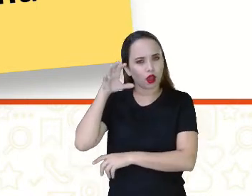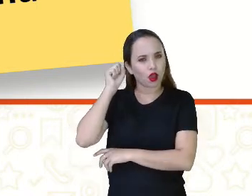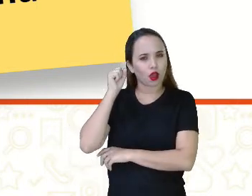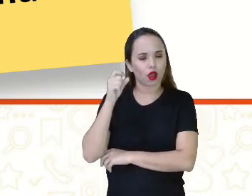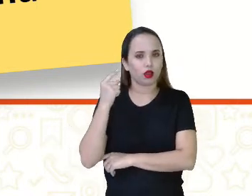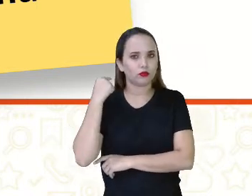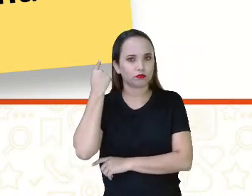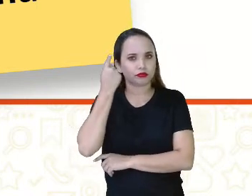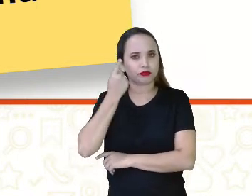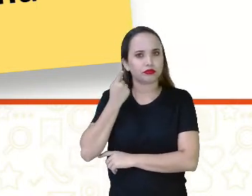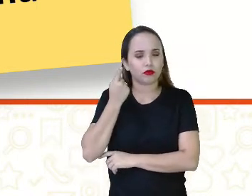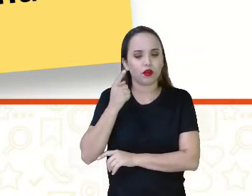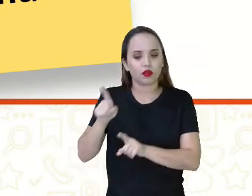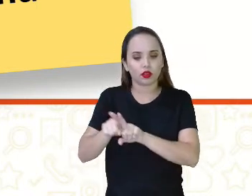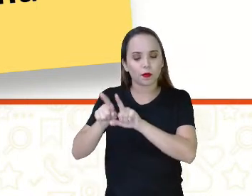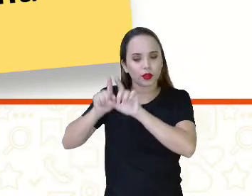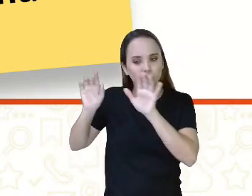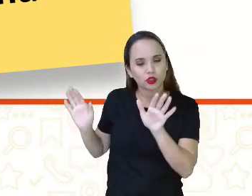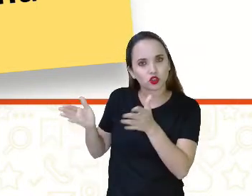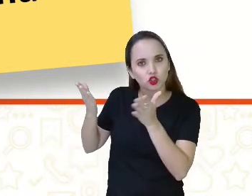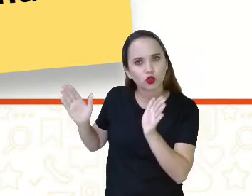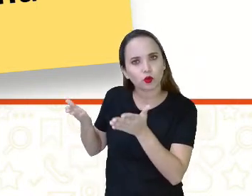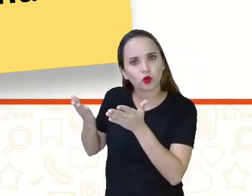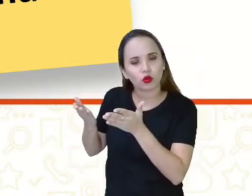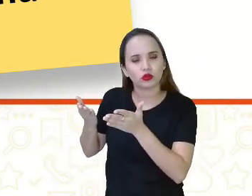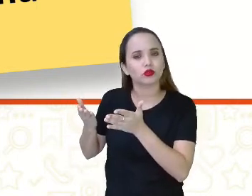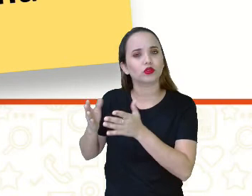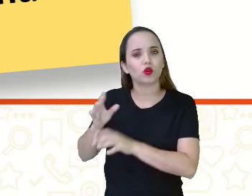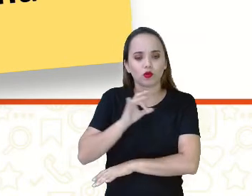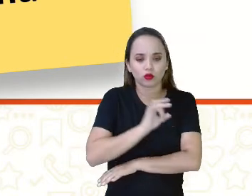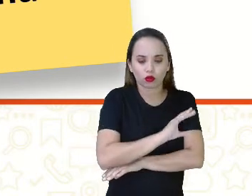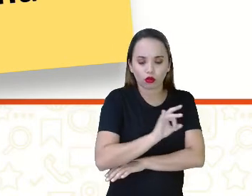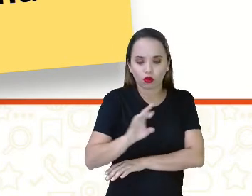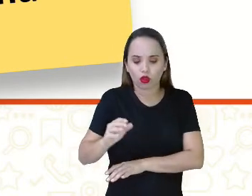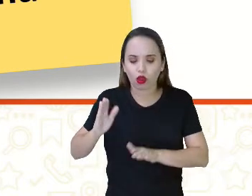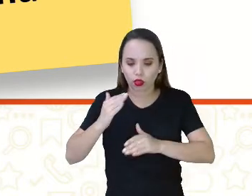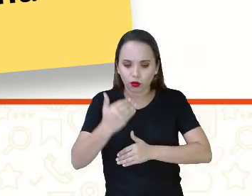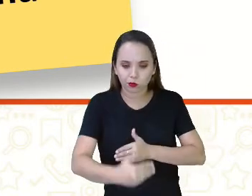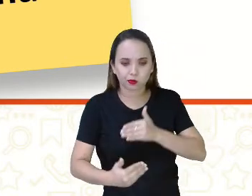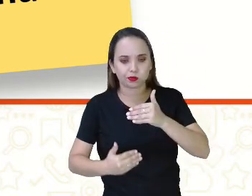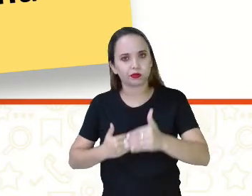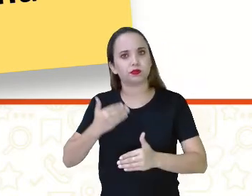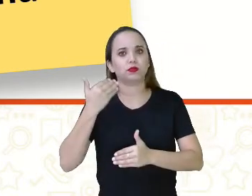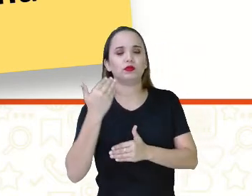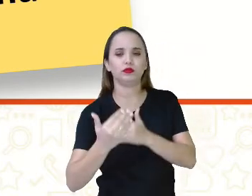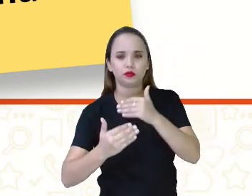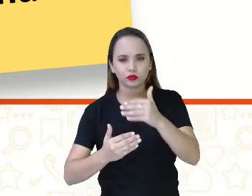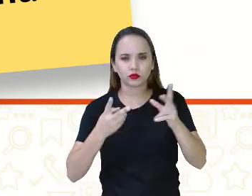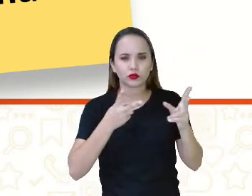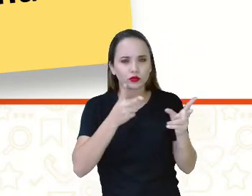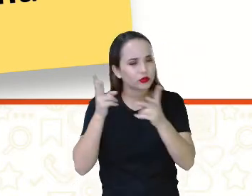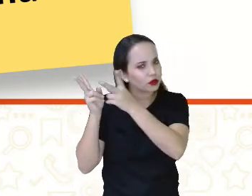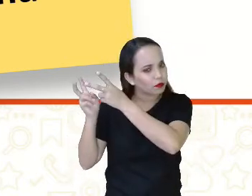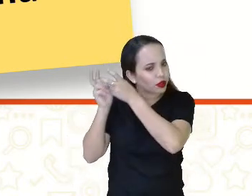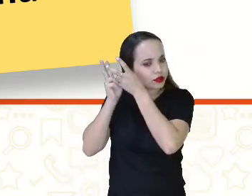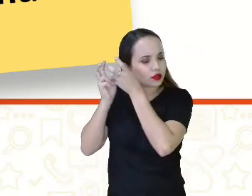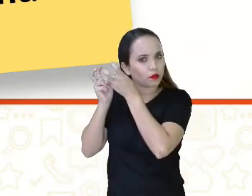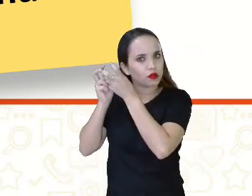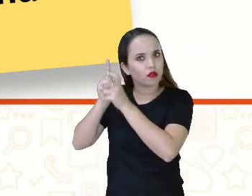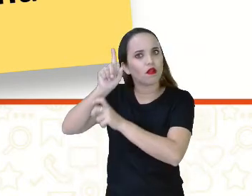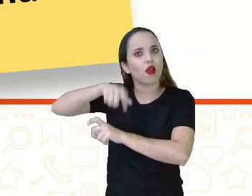dessa estimulação, a estimulação de cada etapa, não é, dessa percepção auditiva